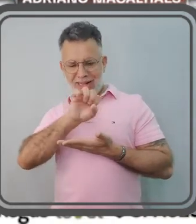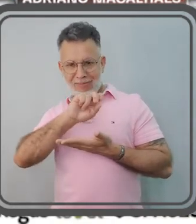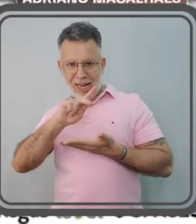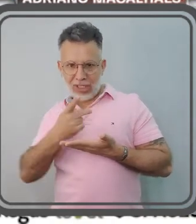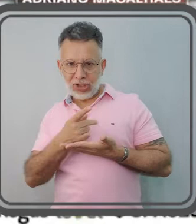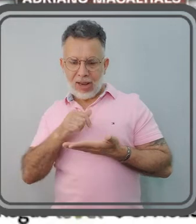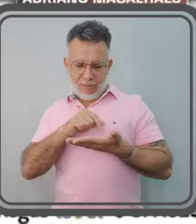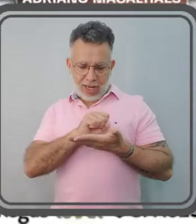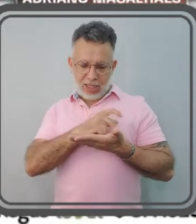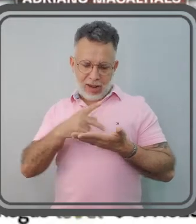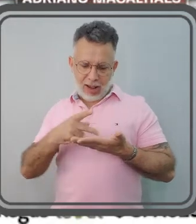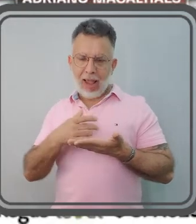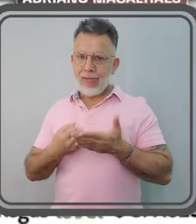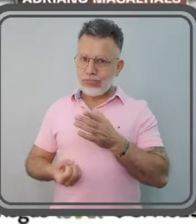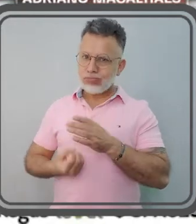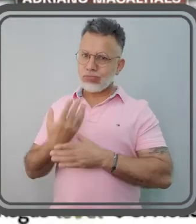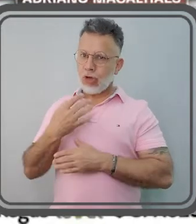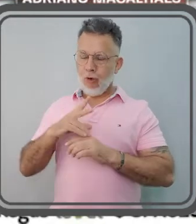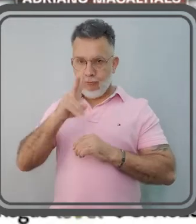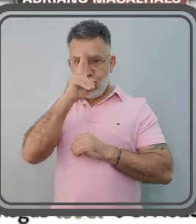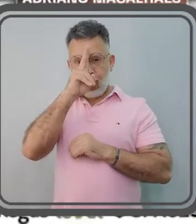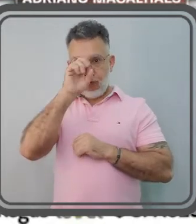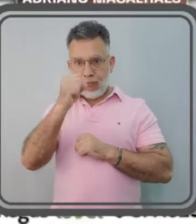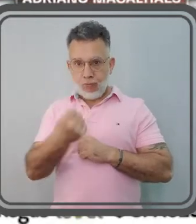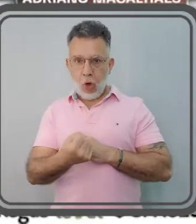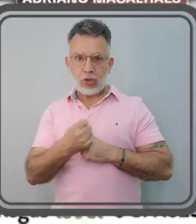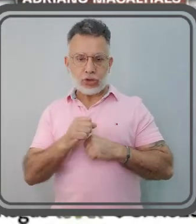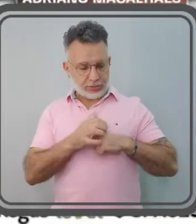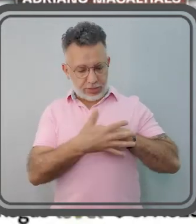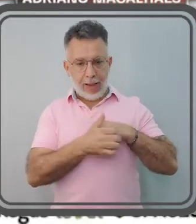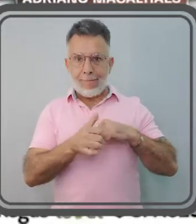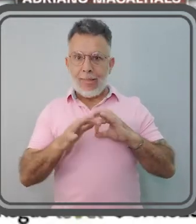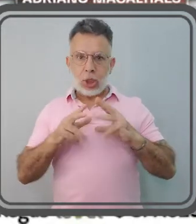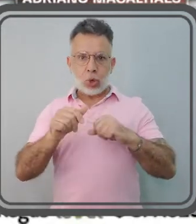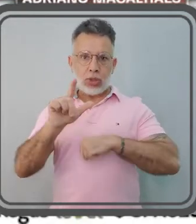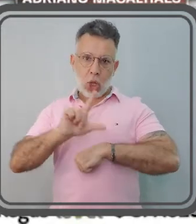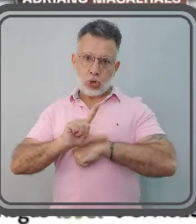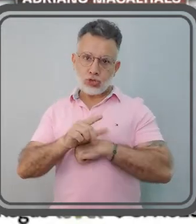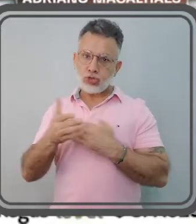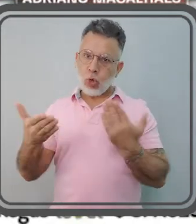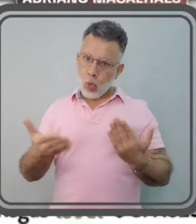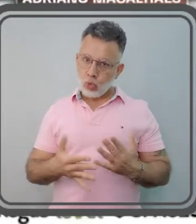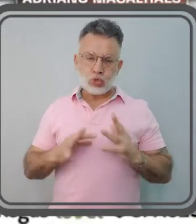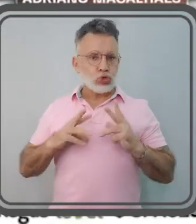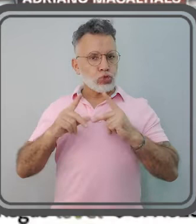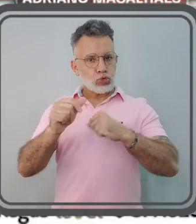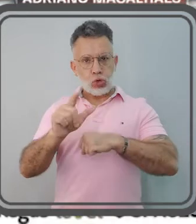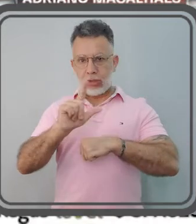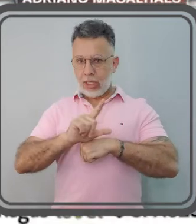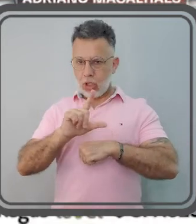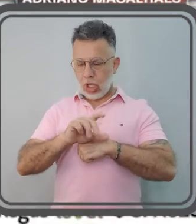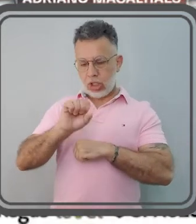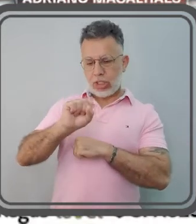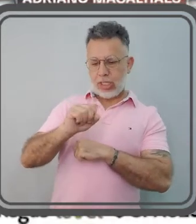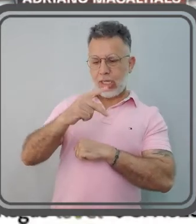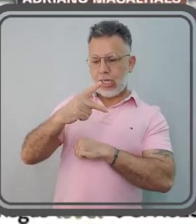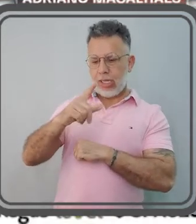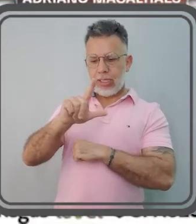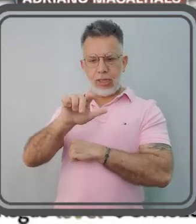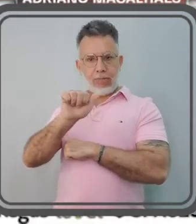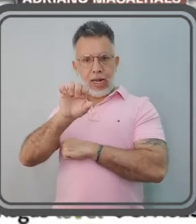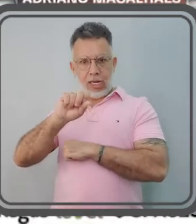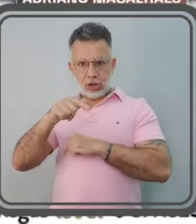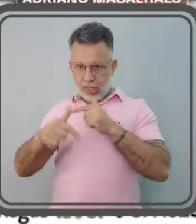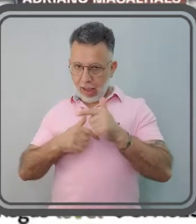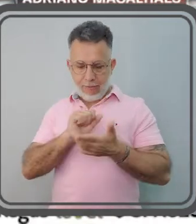as lojas. Hoje, todas as lojas da Splash trabalham através do delivery, a gente tem uma parceria através do iFood, e algumas regiões